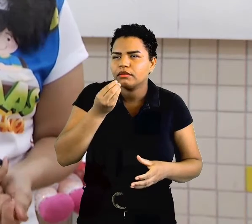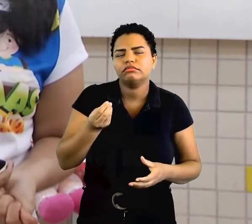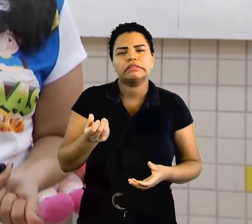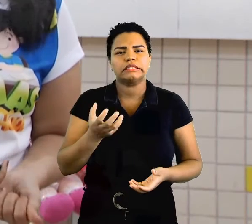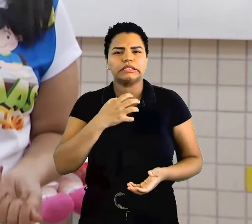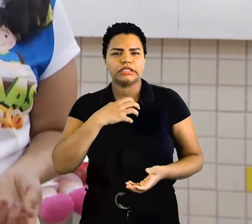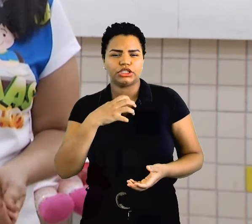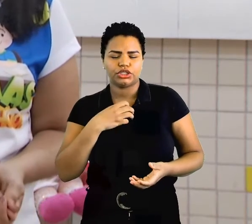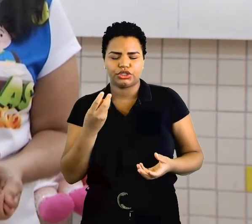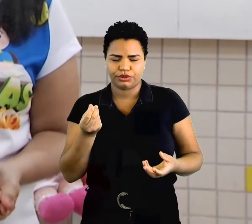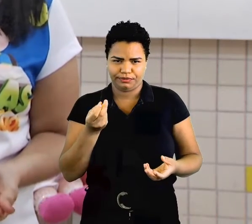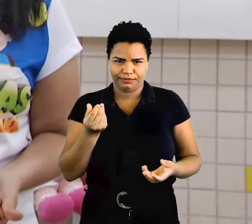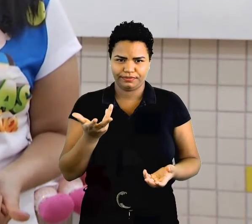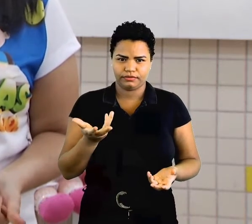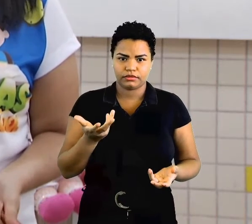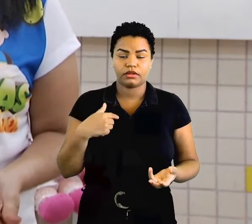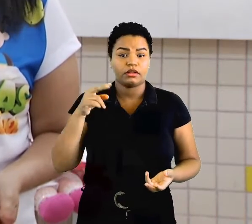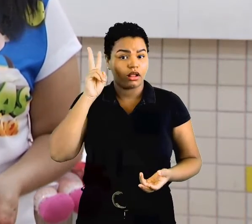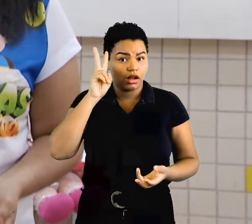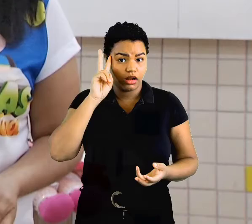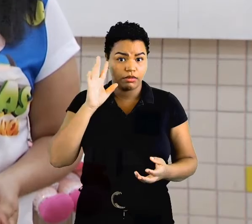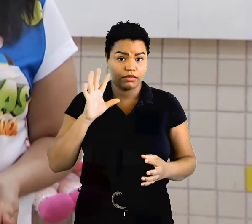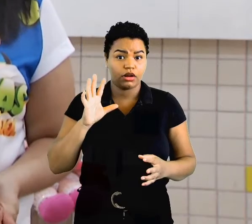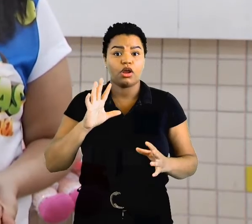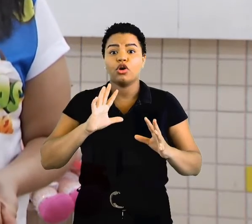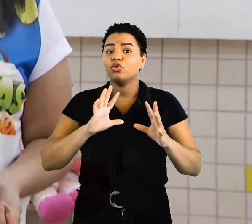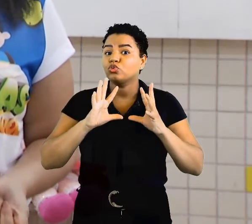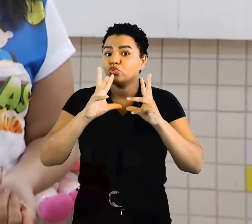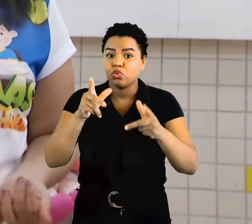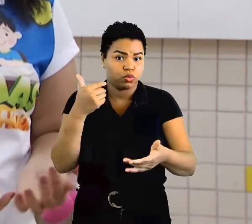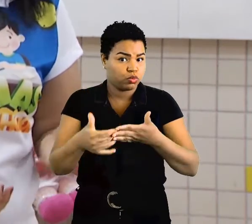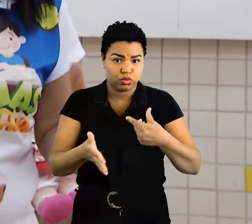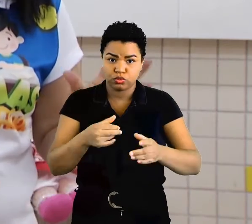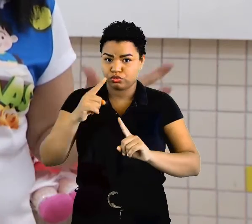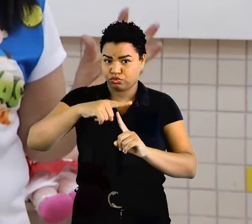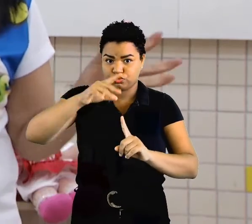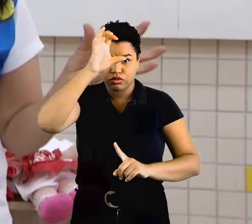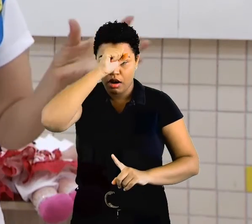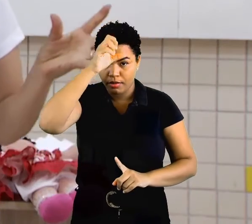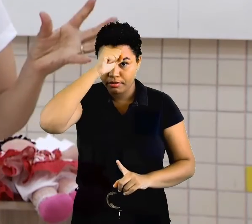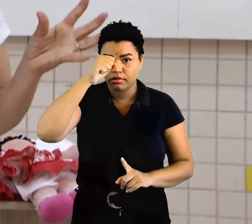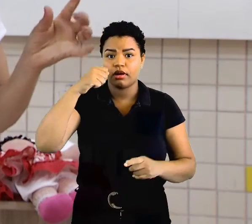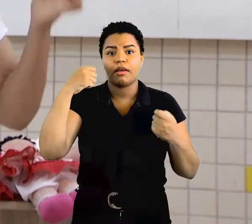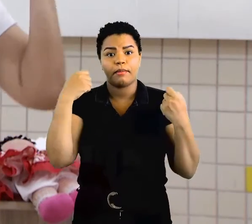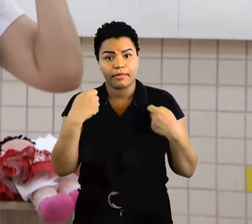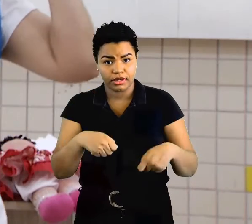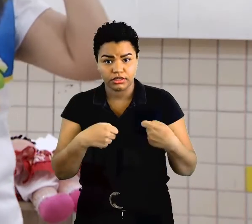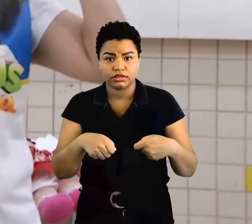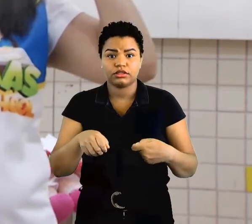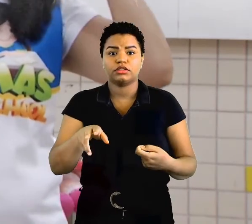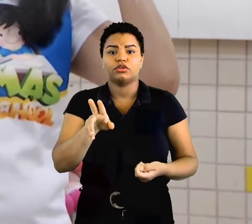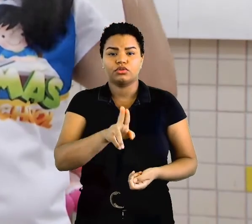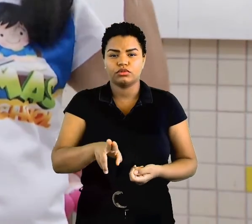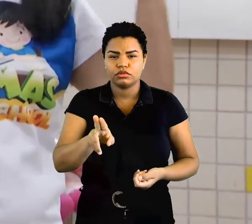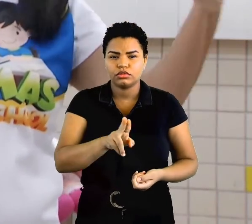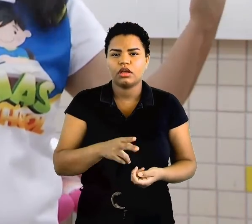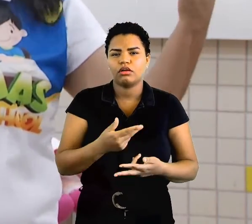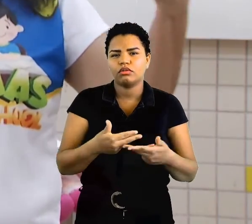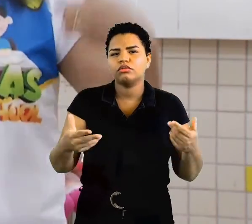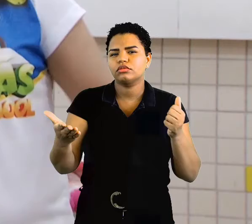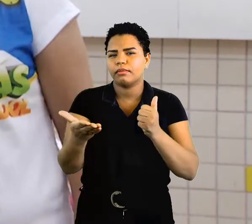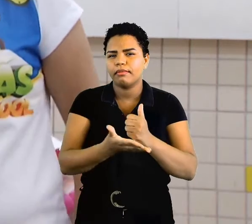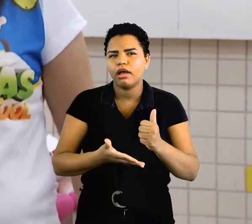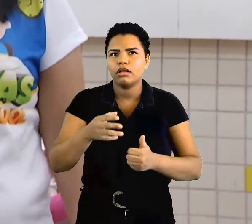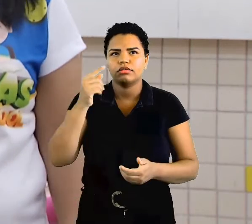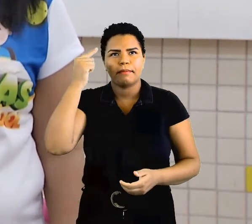para todo e qualquer tipo de aprendizagem, para você entender, você precisa usar coisinhas básicas. Você precisa pensar,